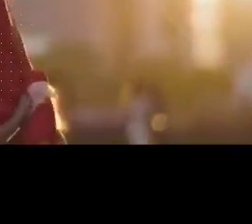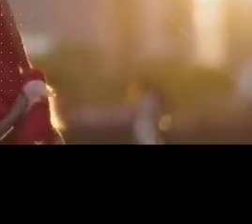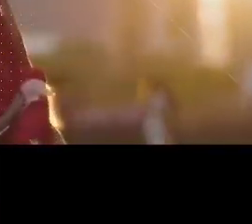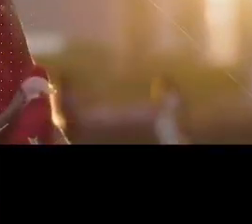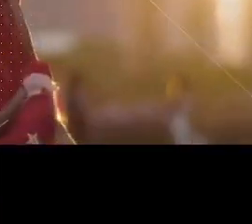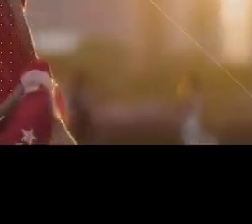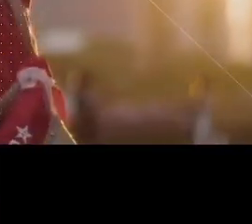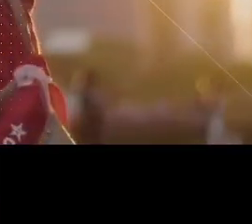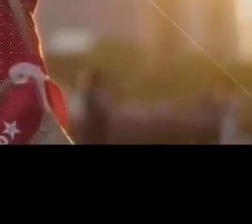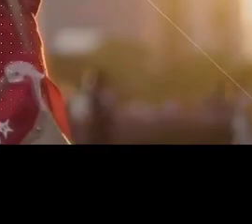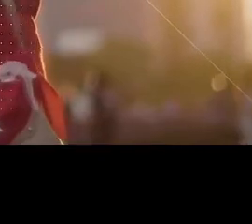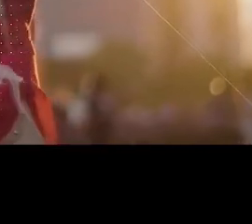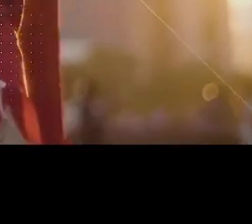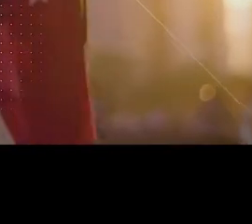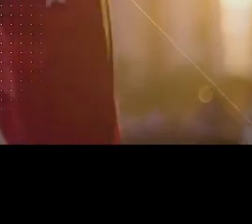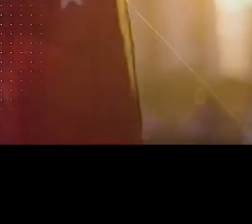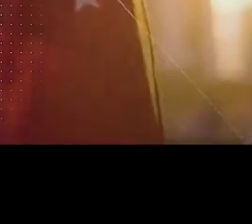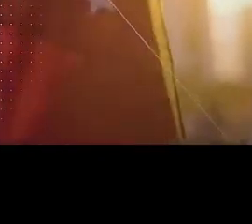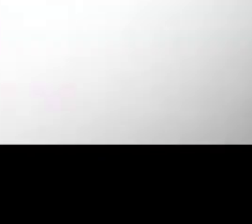das brasileiras.